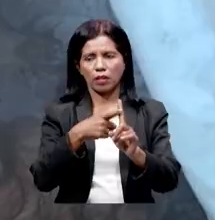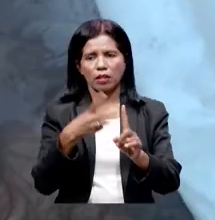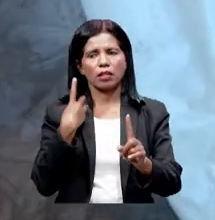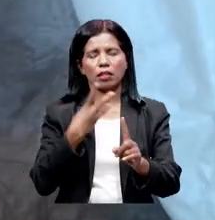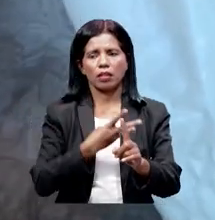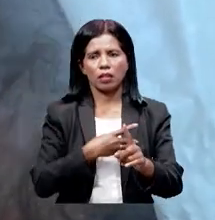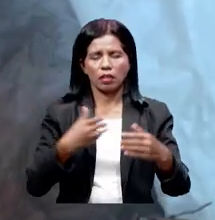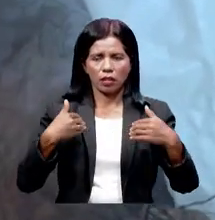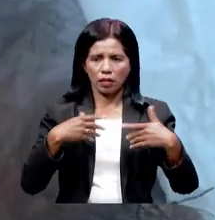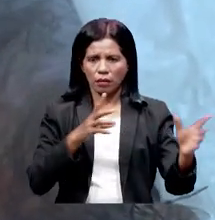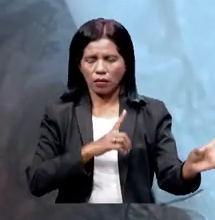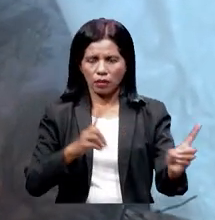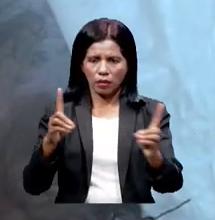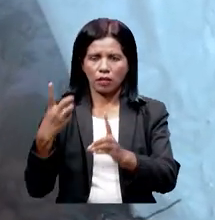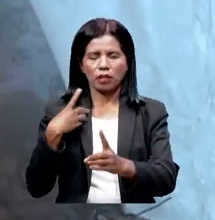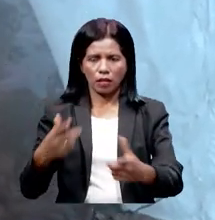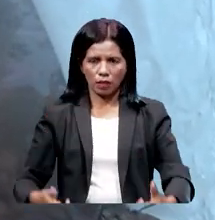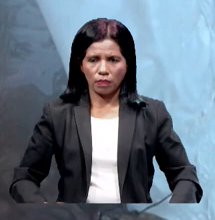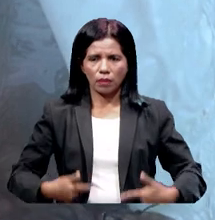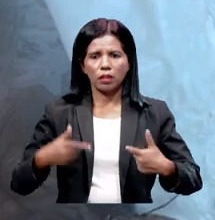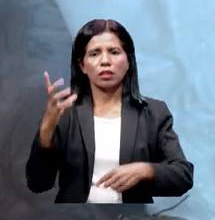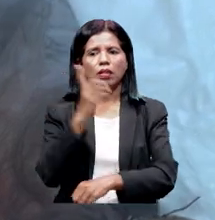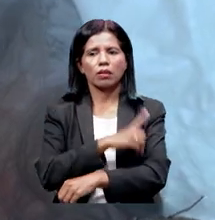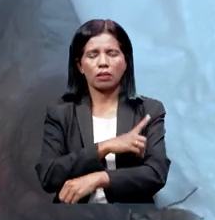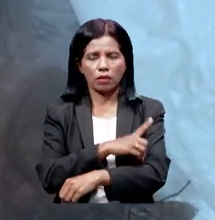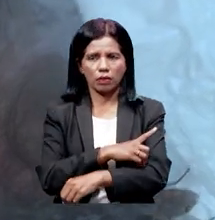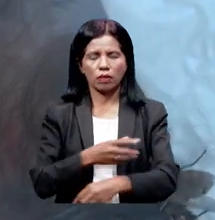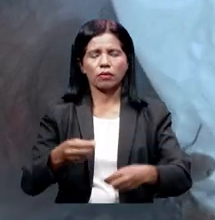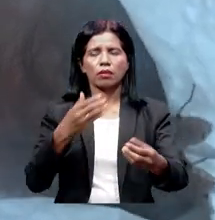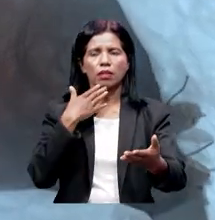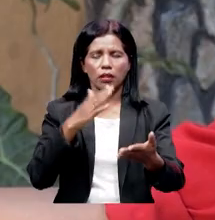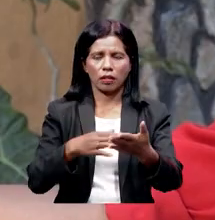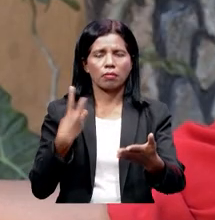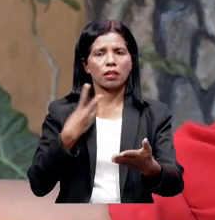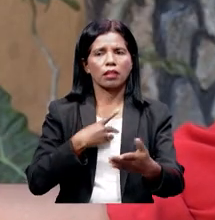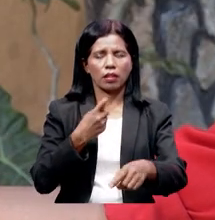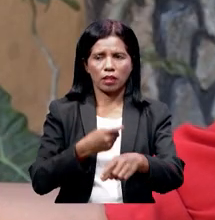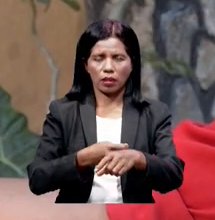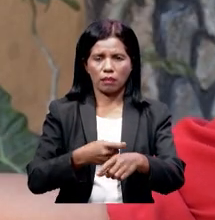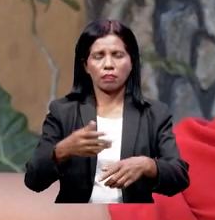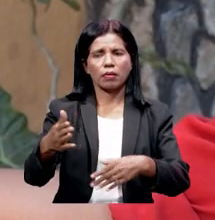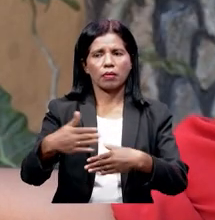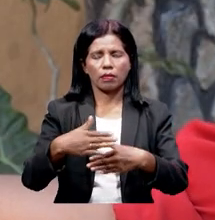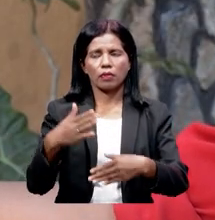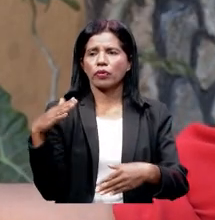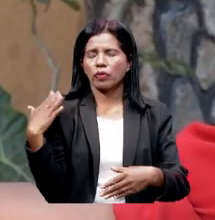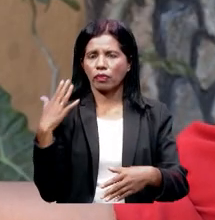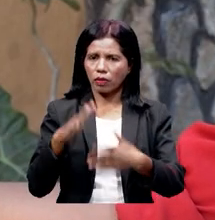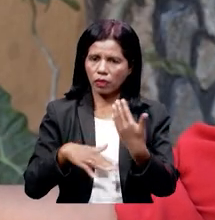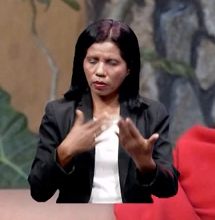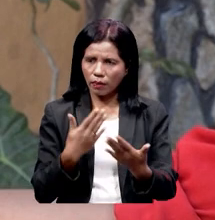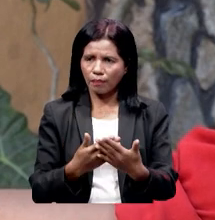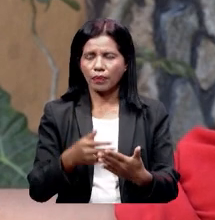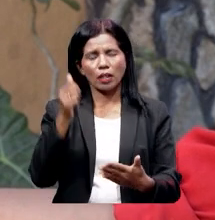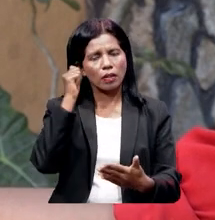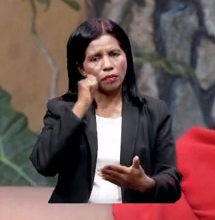a implementa e tal a Moris lor foi consequência vai tal tempo naro. Ba jovem sira ou ba